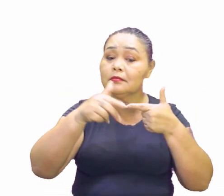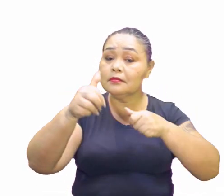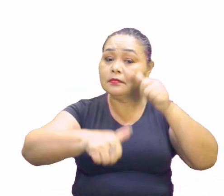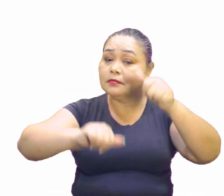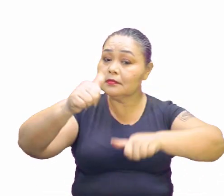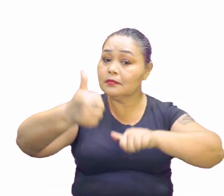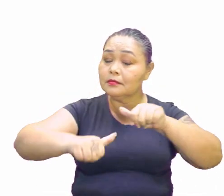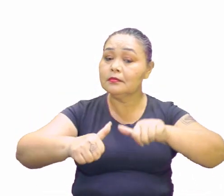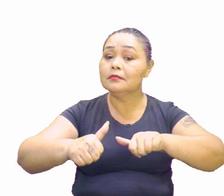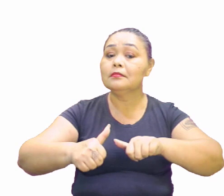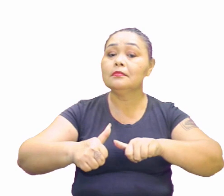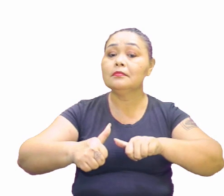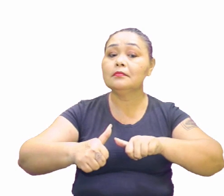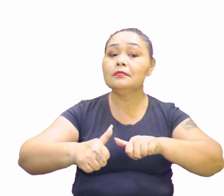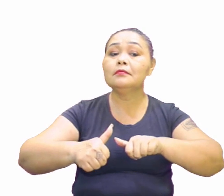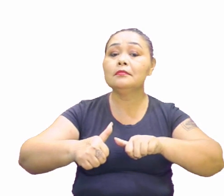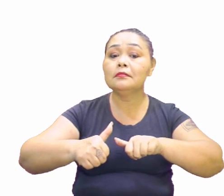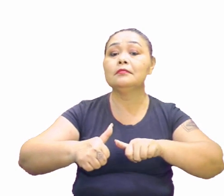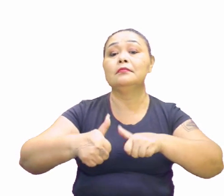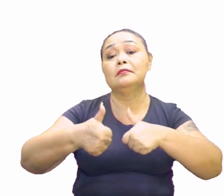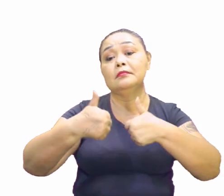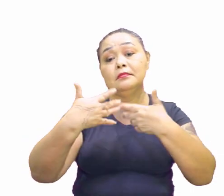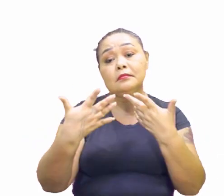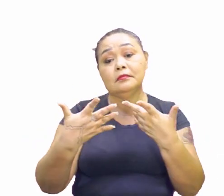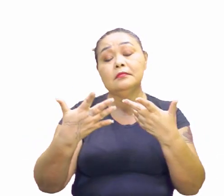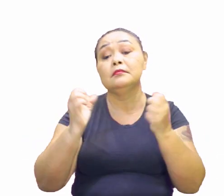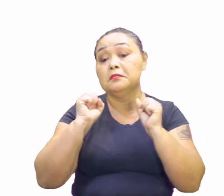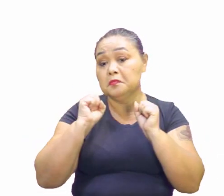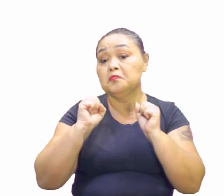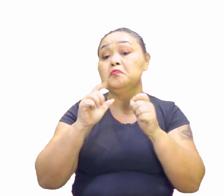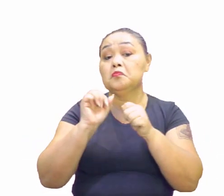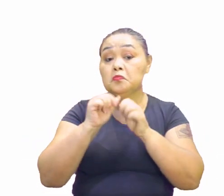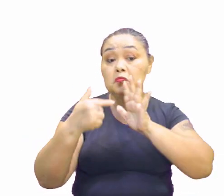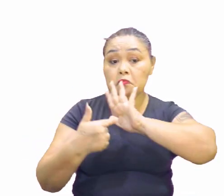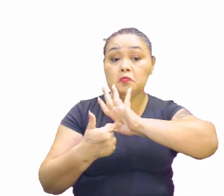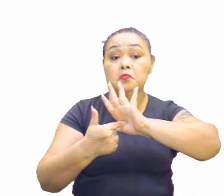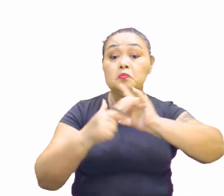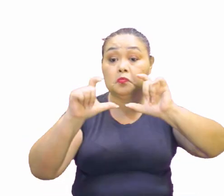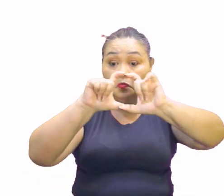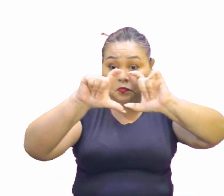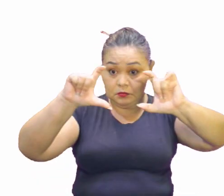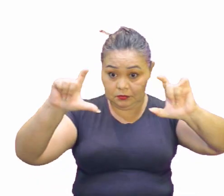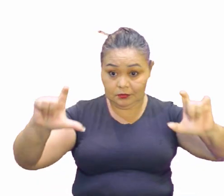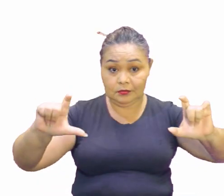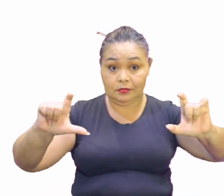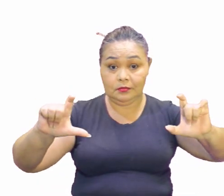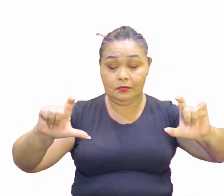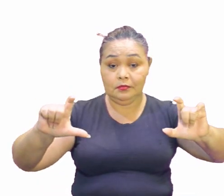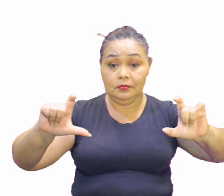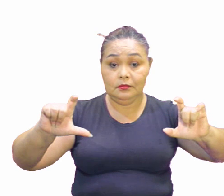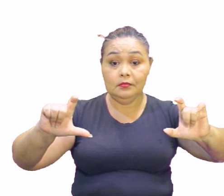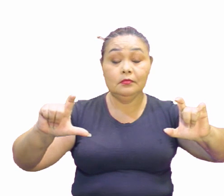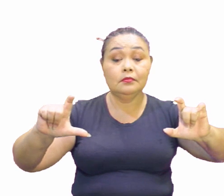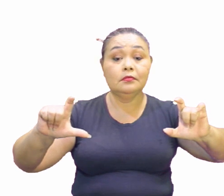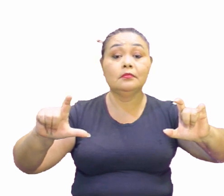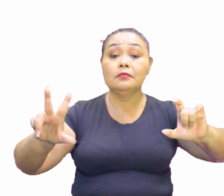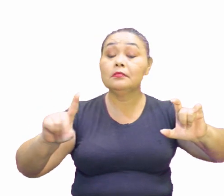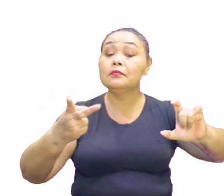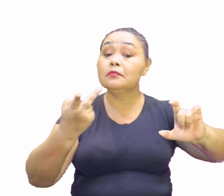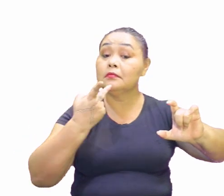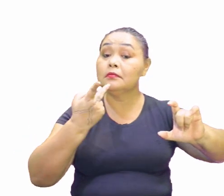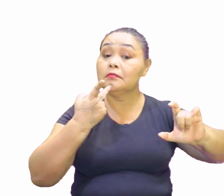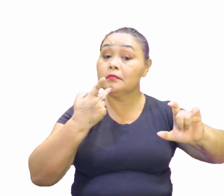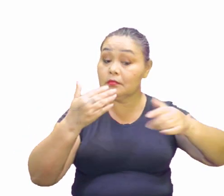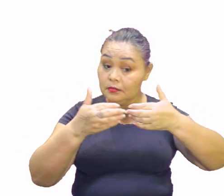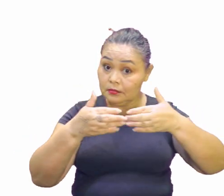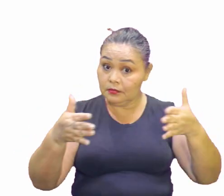ser analisado. Geralmente, pode ser exposto em apenas um parágrafo. E aí, nós estamos